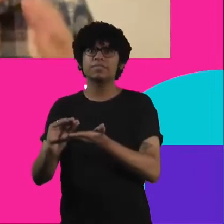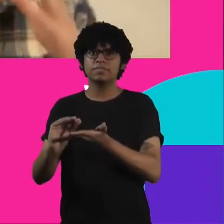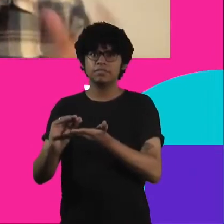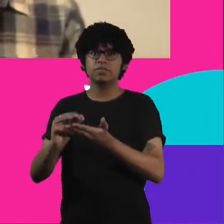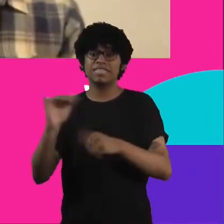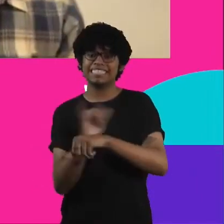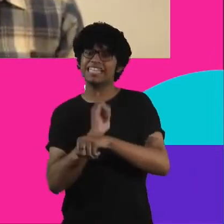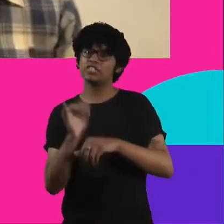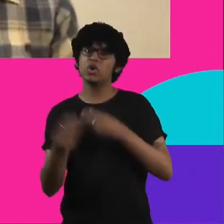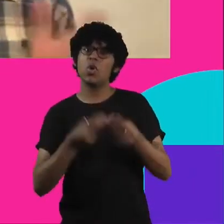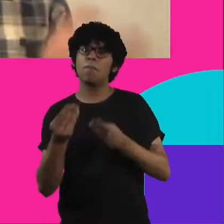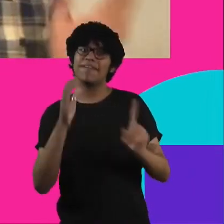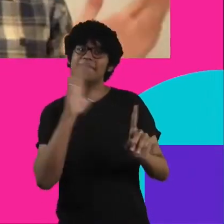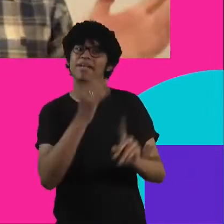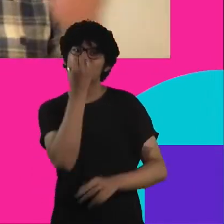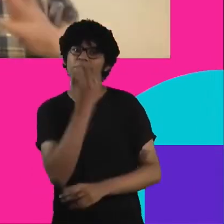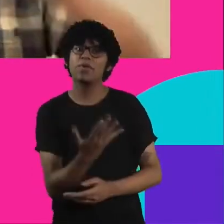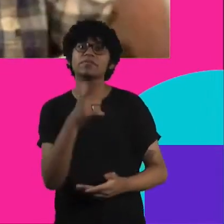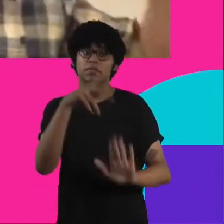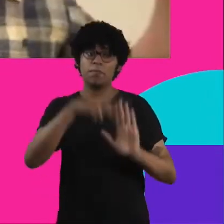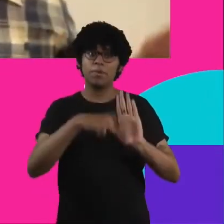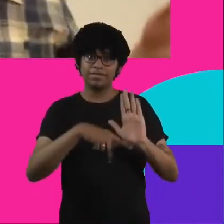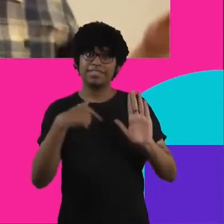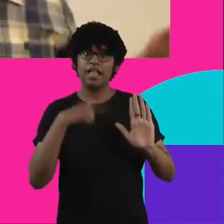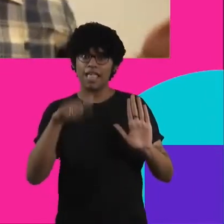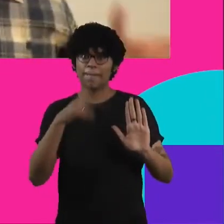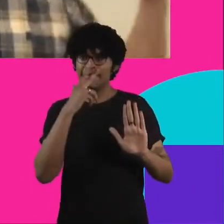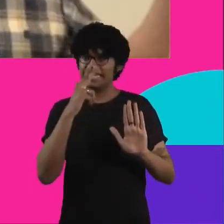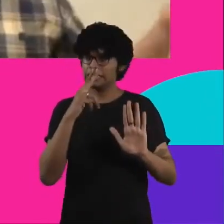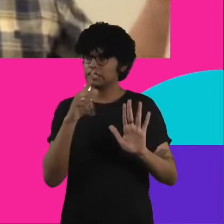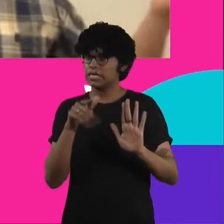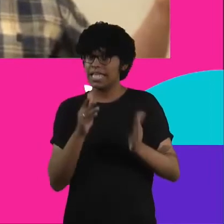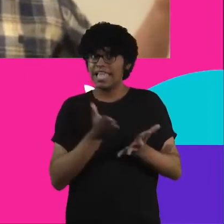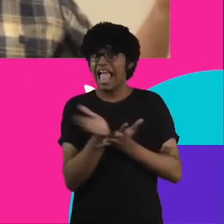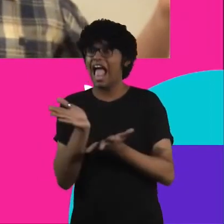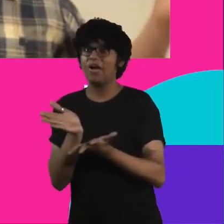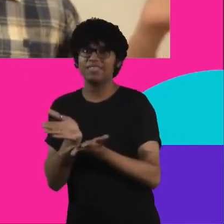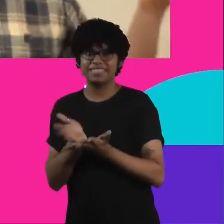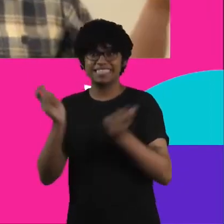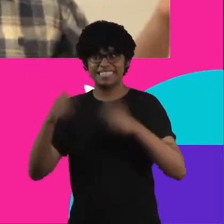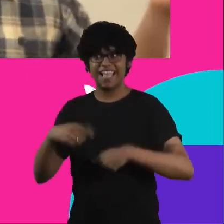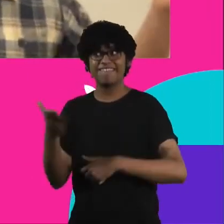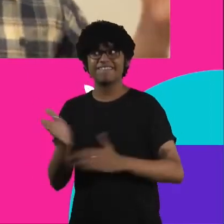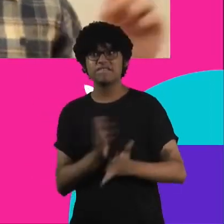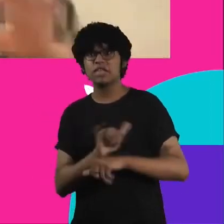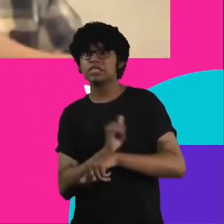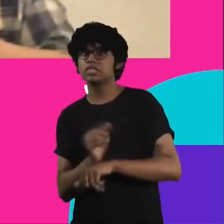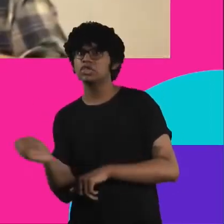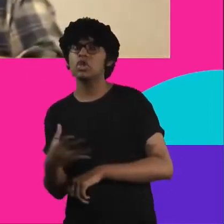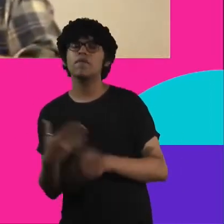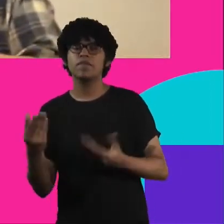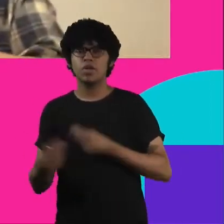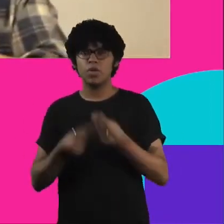de aplicação para os dados estamos falando, que estratégias existem. Então, esse projeto no qual trabalho é um grande panorama,